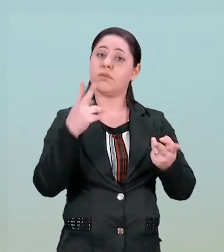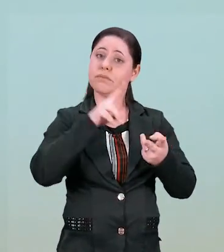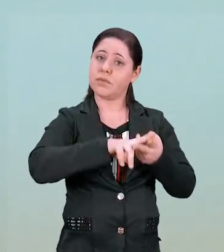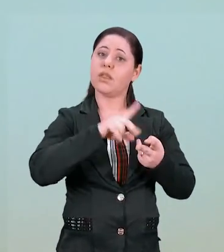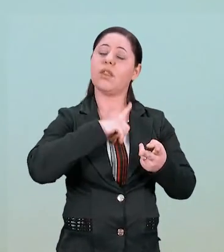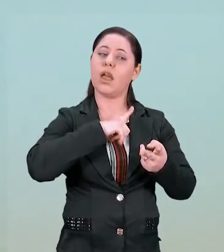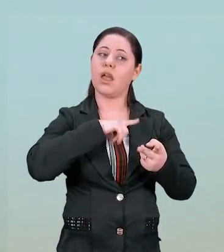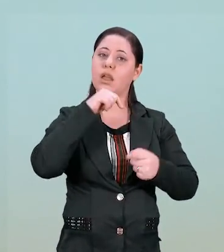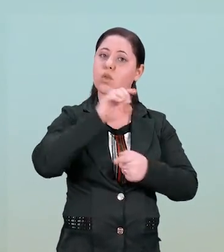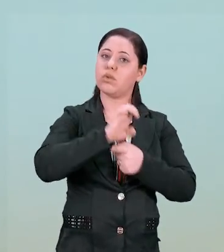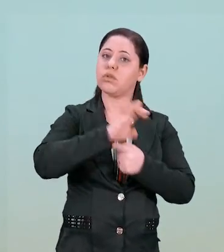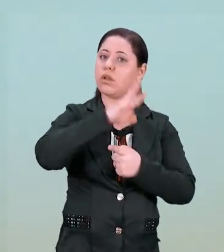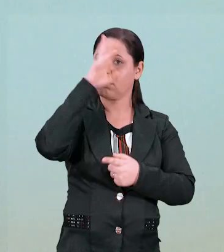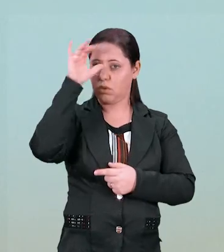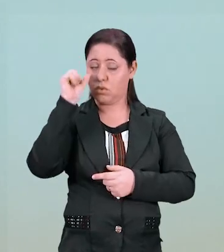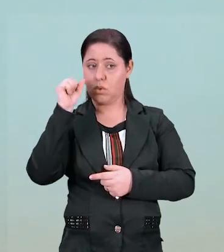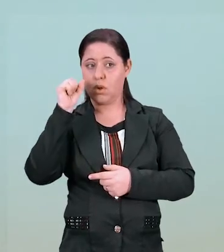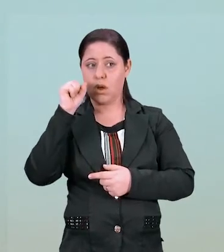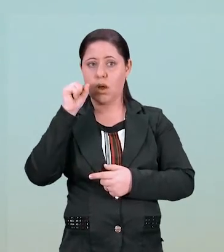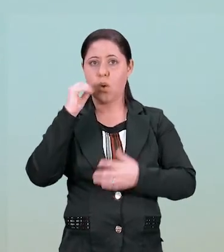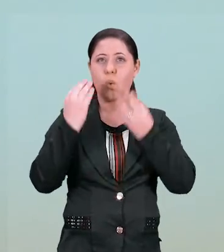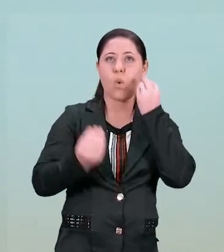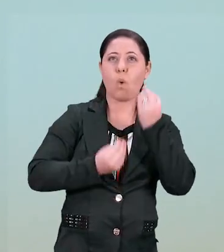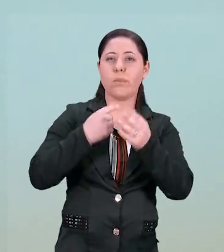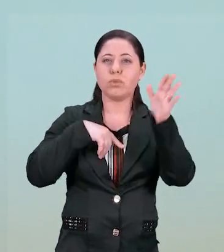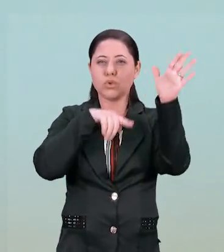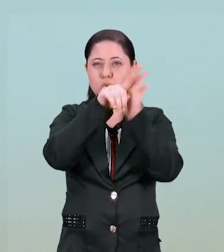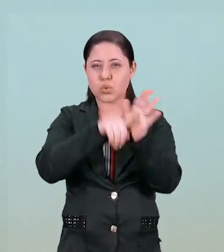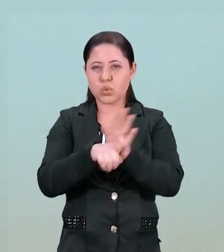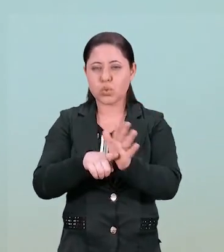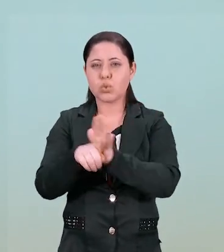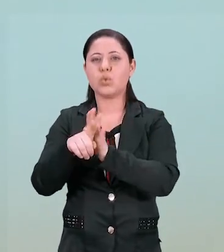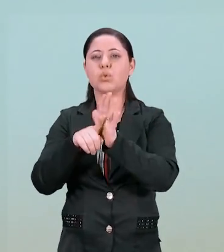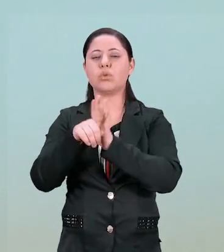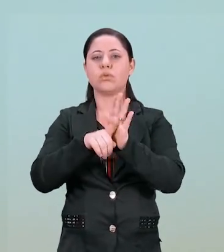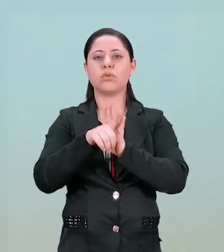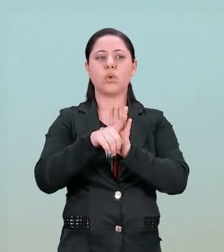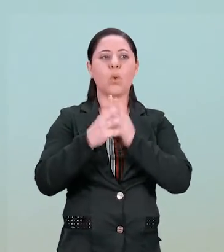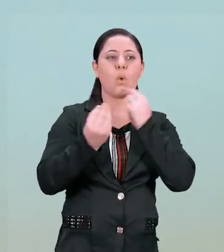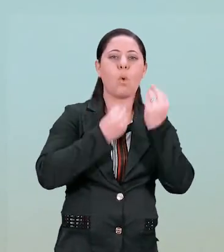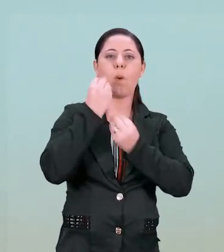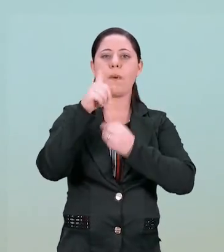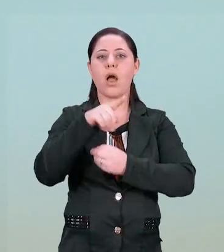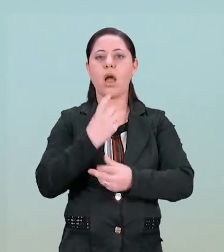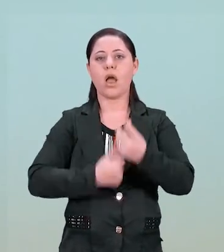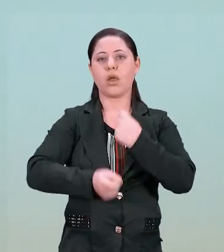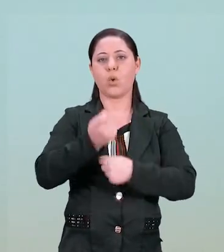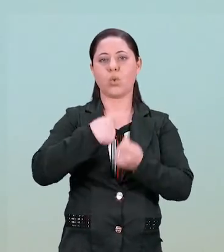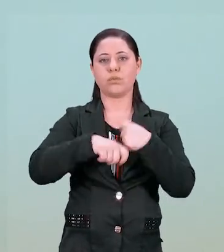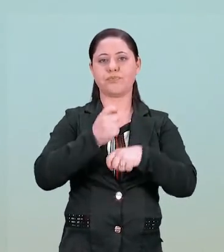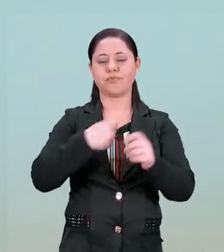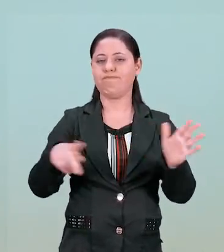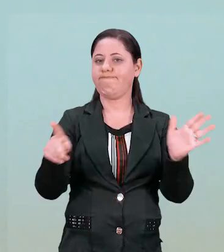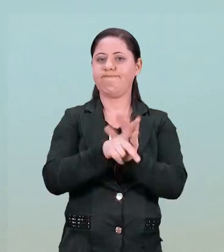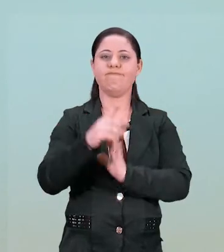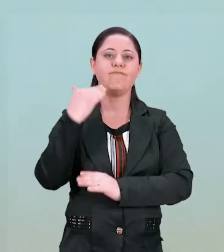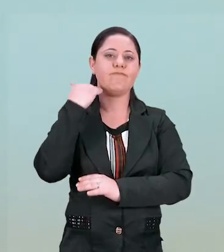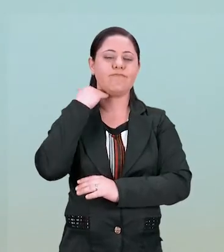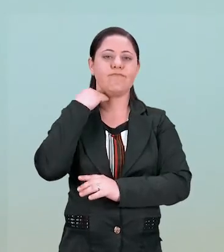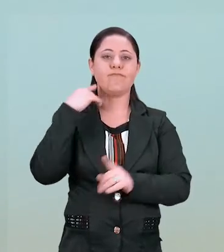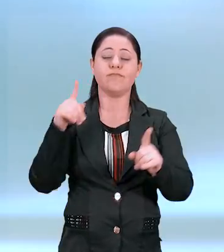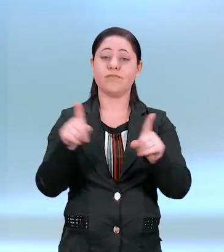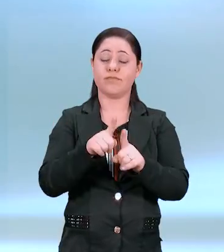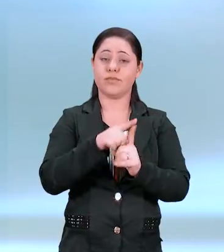do impacto que isso traz, economia para os cofres e eficiência no atendimento à